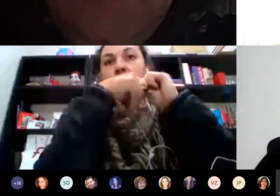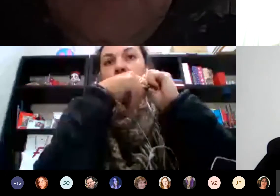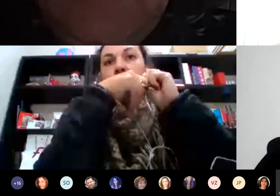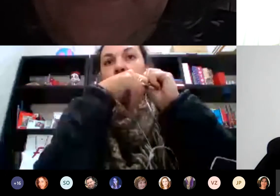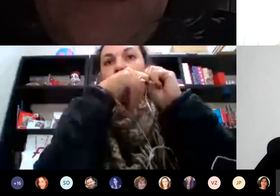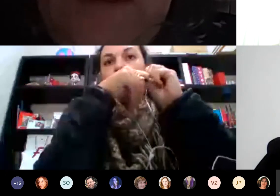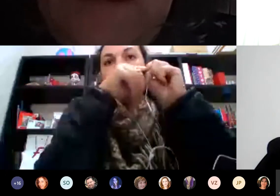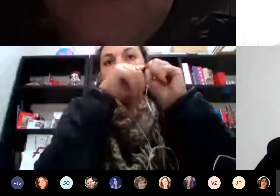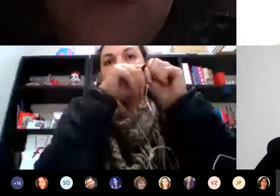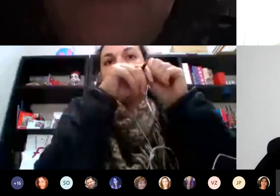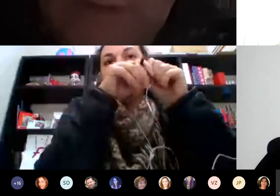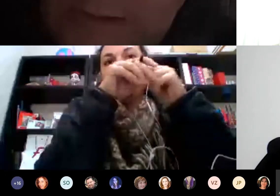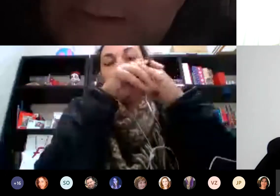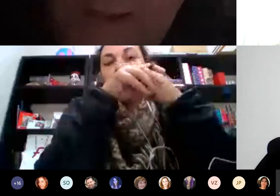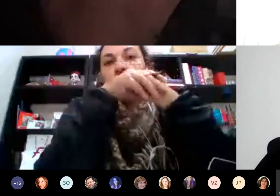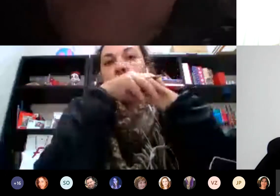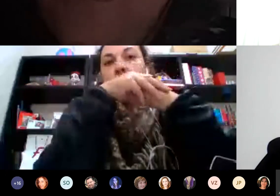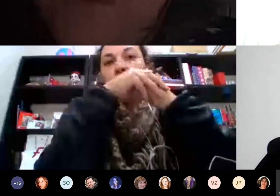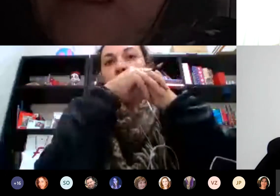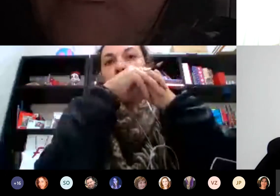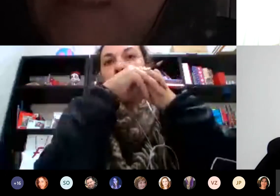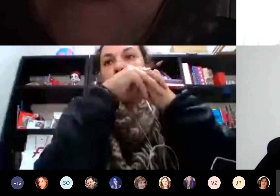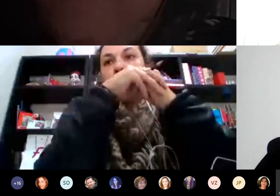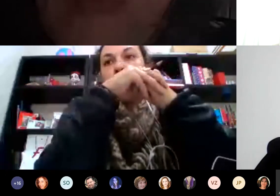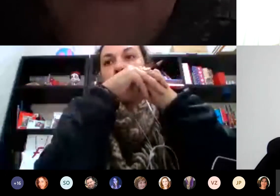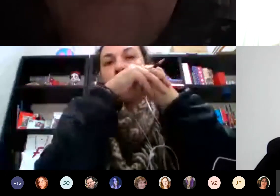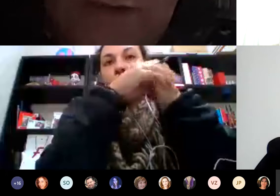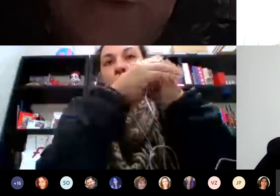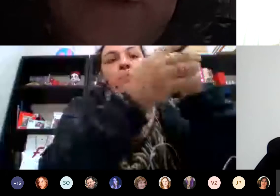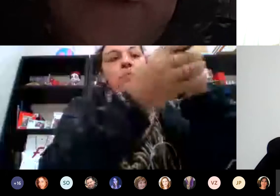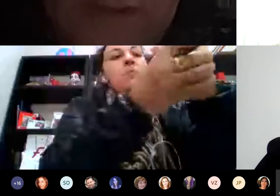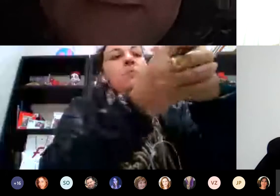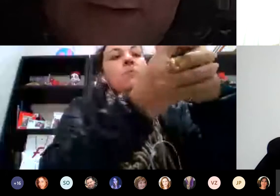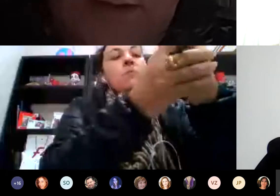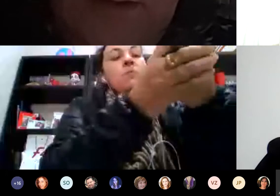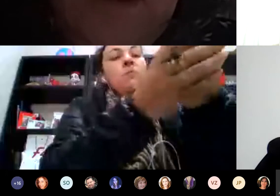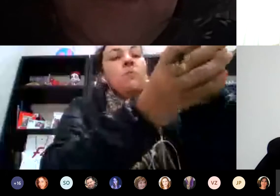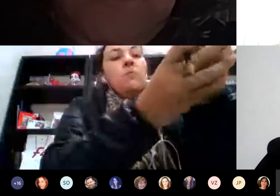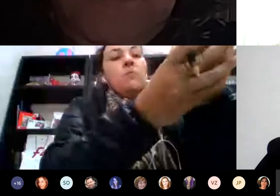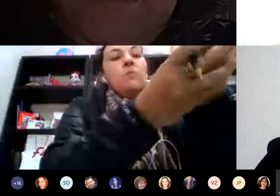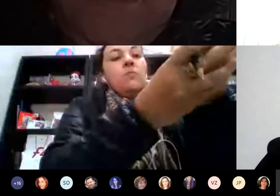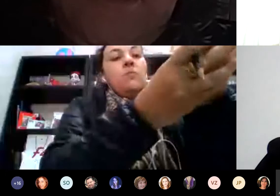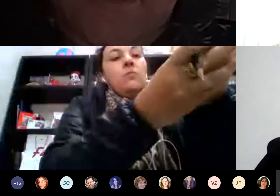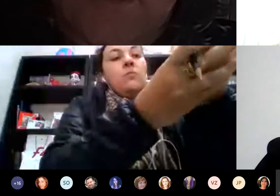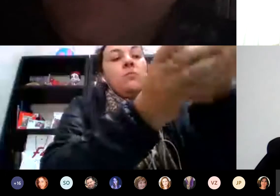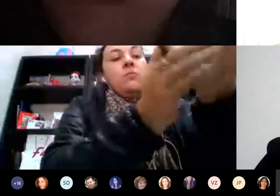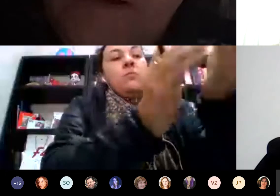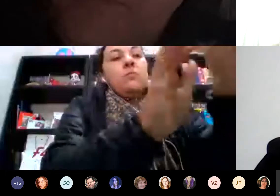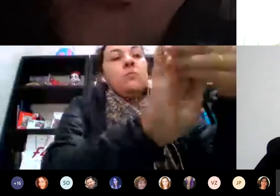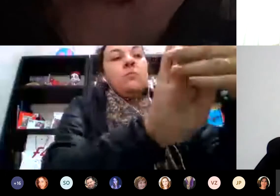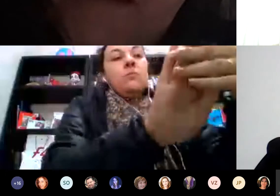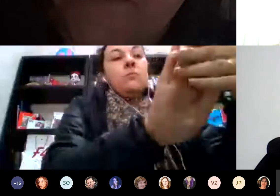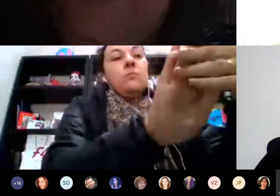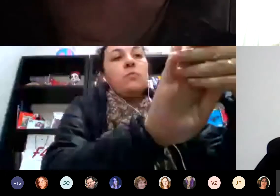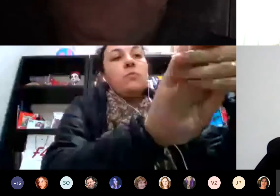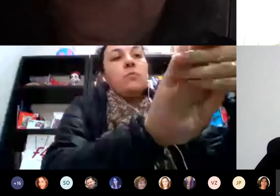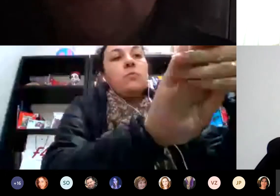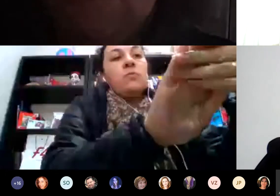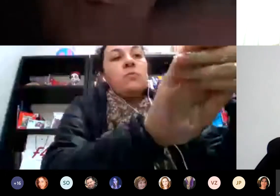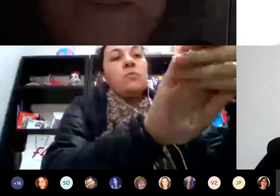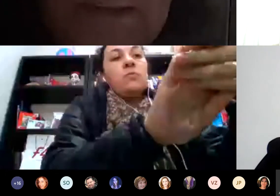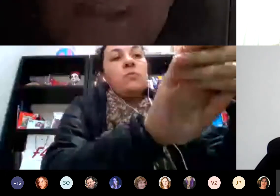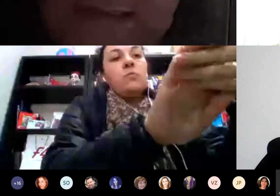né? O fim da sociedade do trabalho. Ou seja, cada vez partes maiores da população não trabalharão mais,